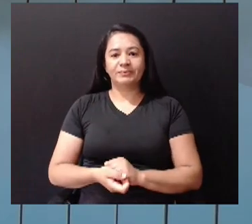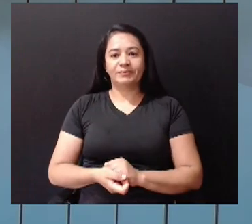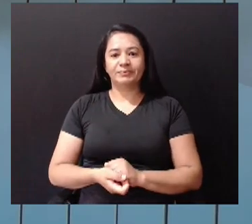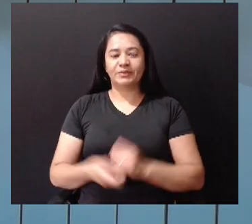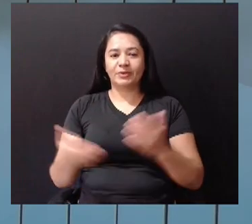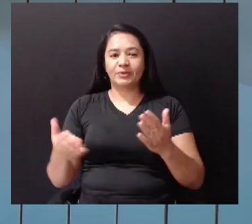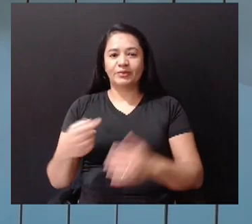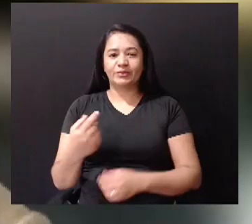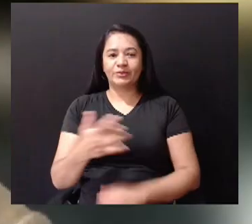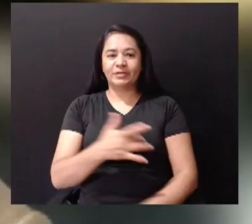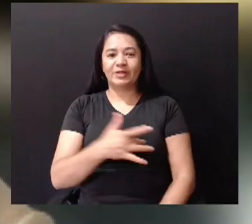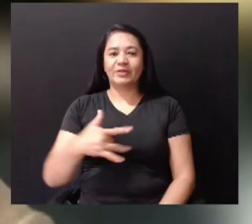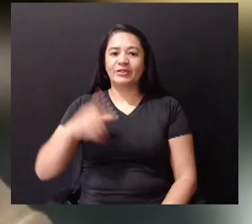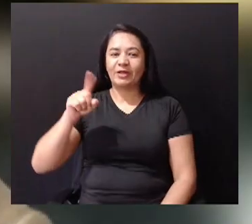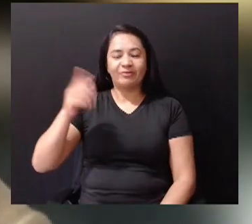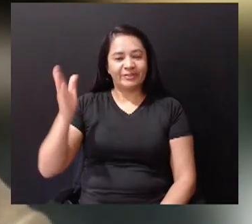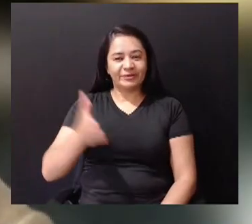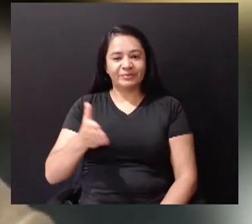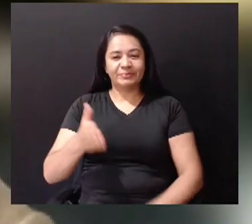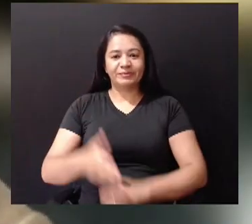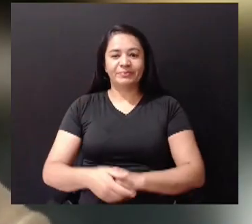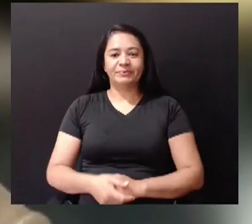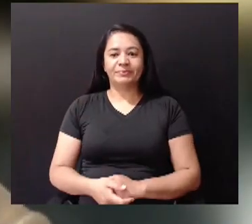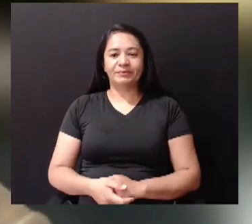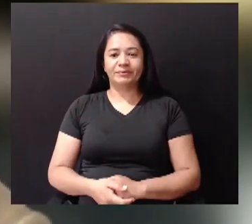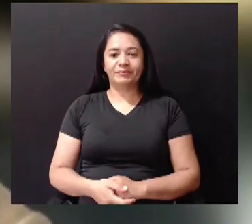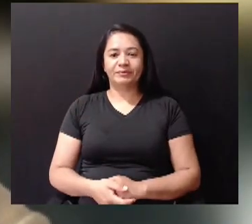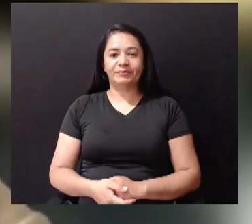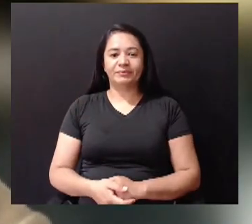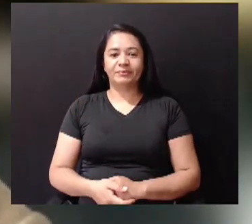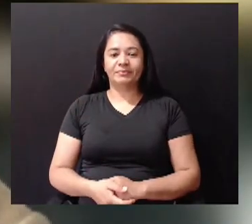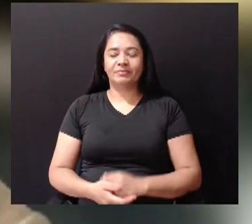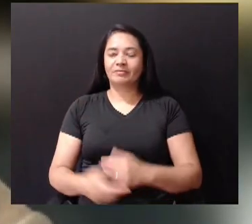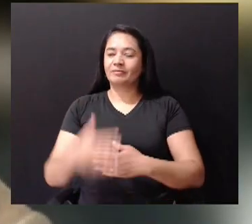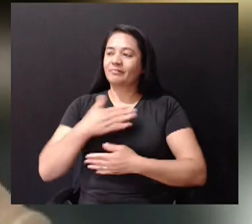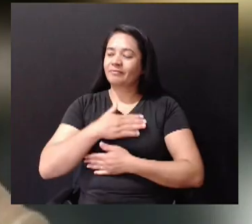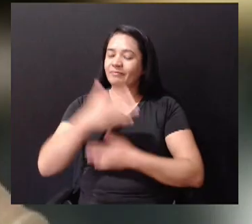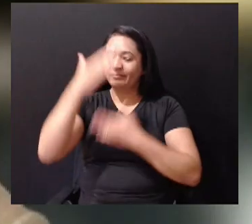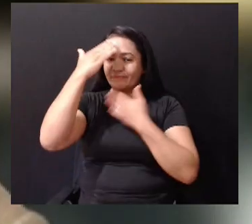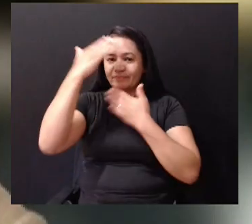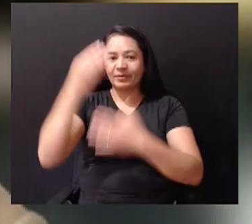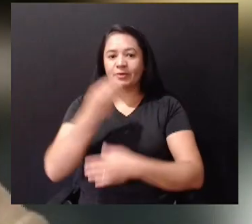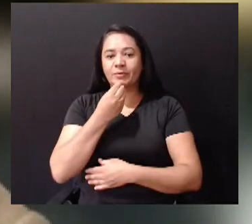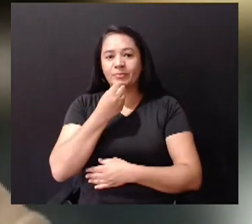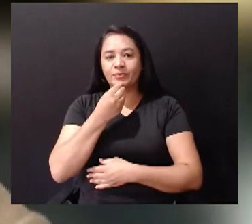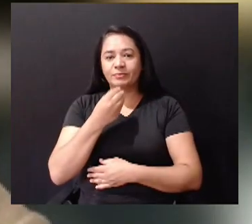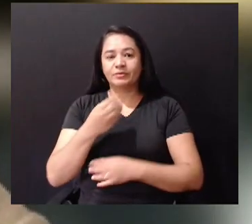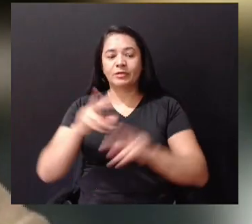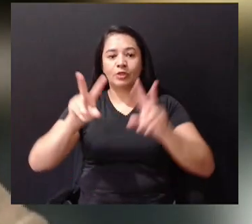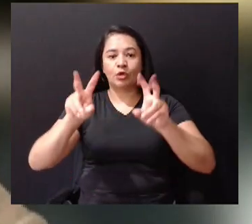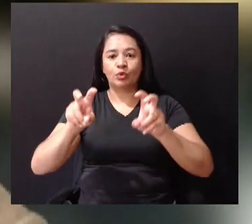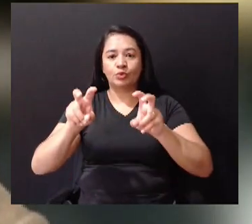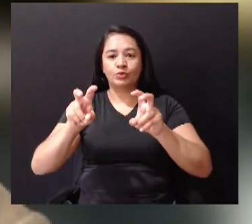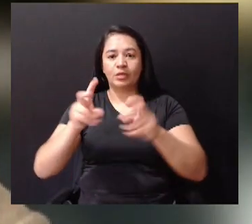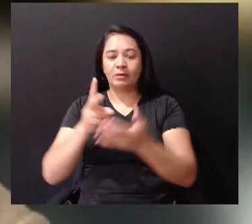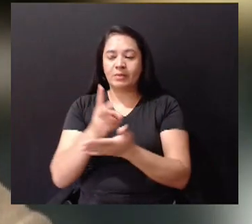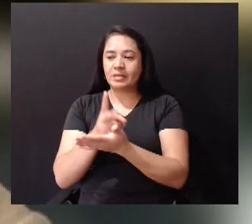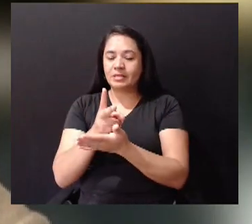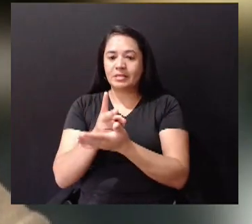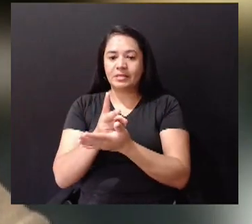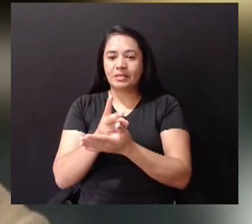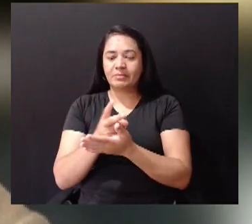Vida. O prazer é meu, obrigado pela oportunidade. O tema é sempre bem-vindo. Acho